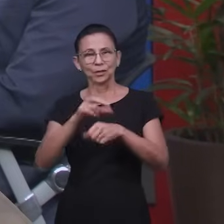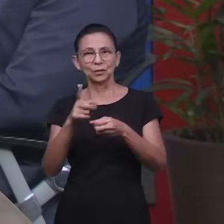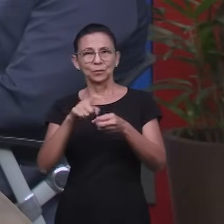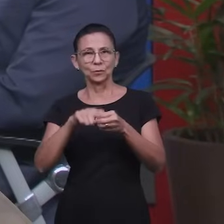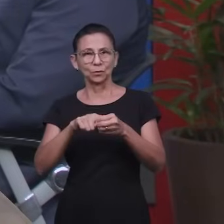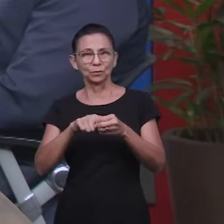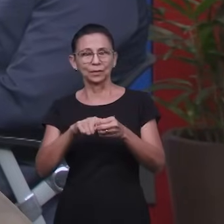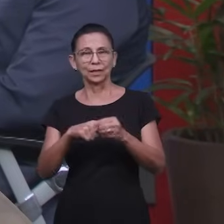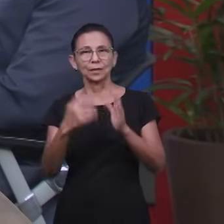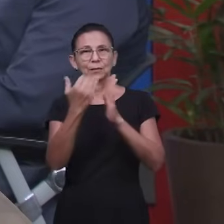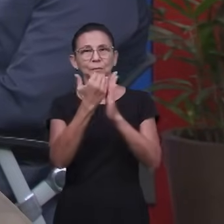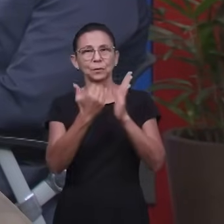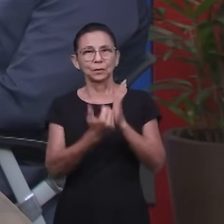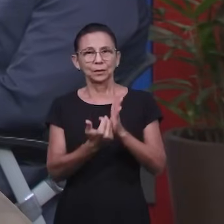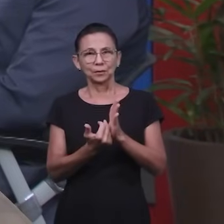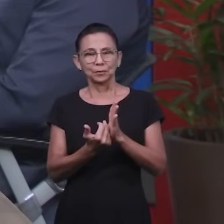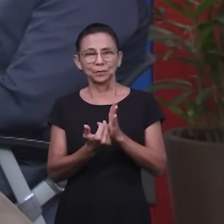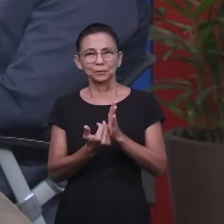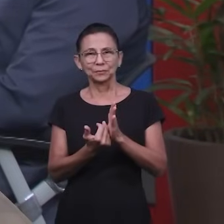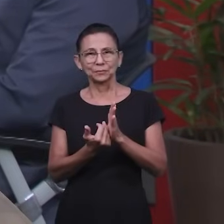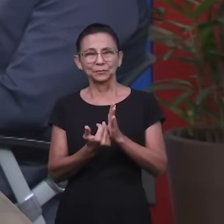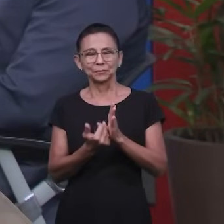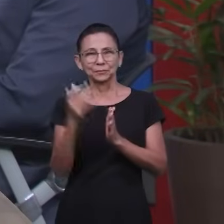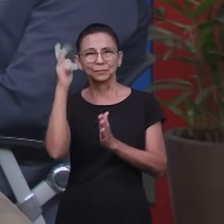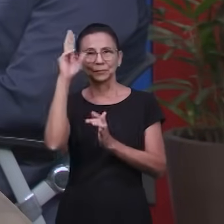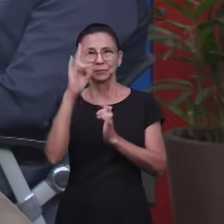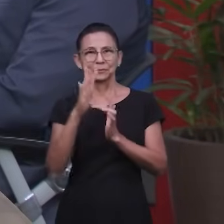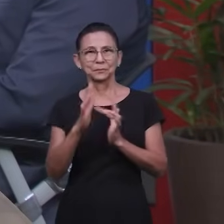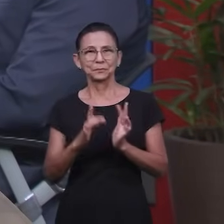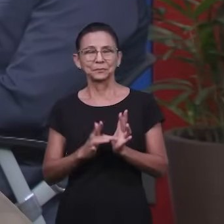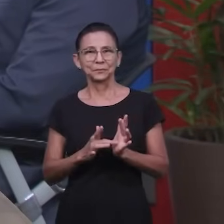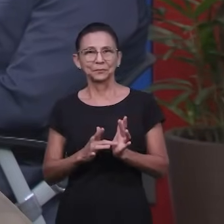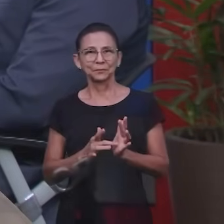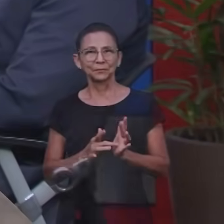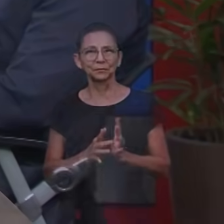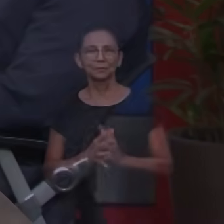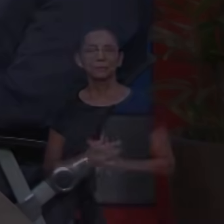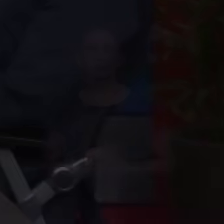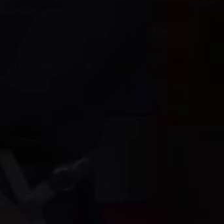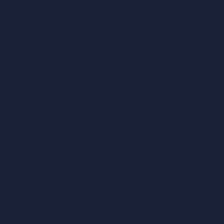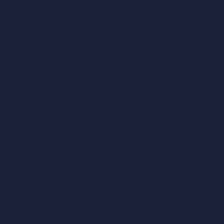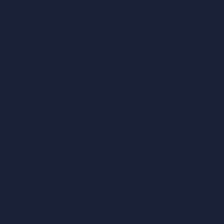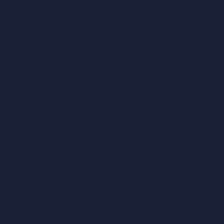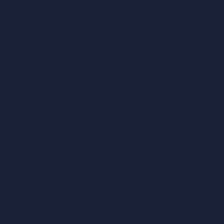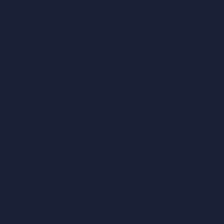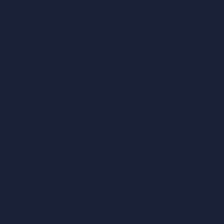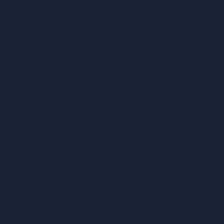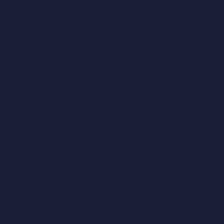programa do Ligue 0800. Paz do Senhor a todos. Amém. Vai.